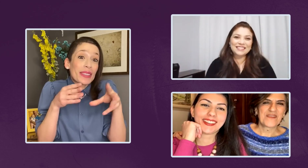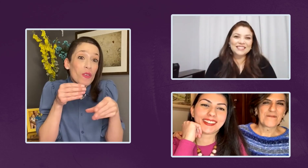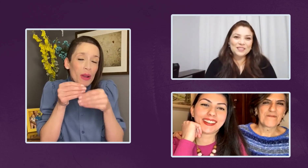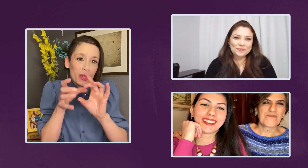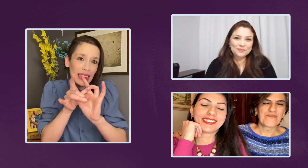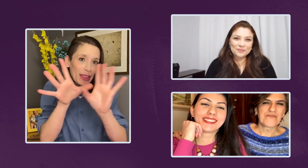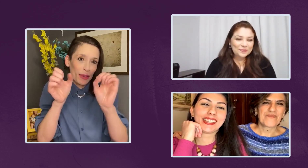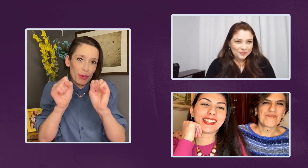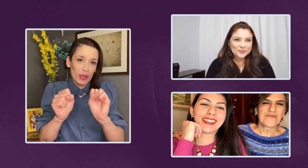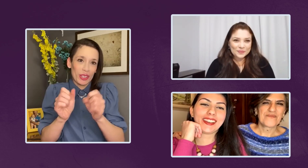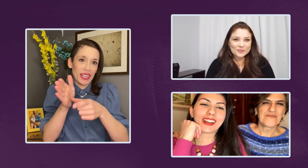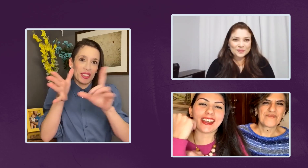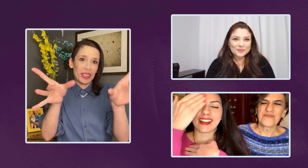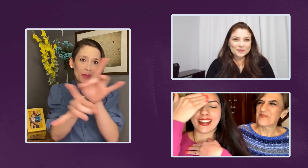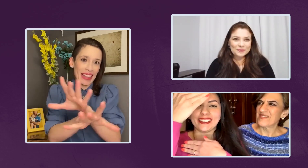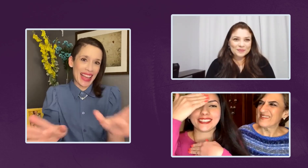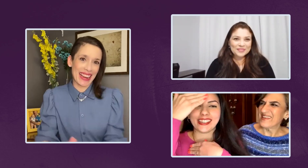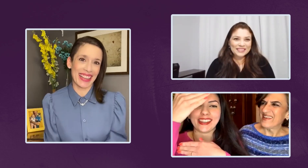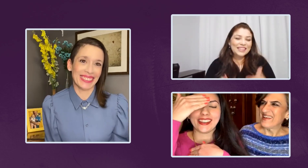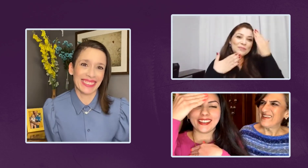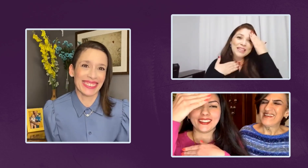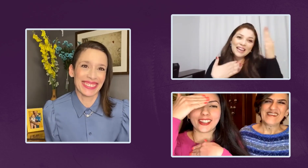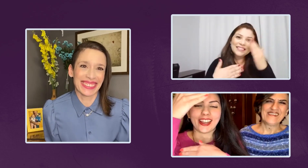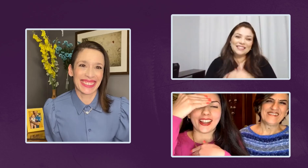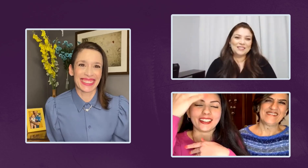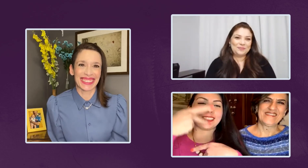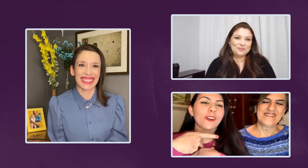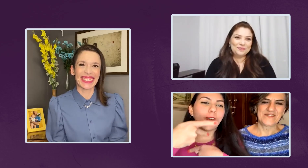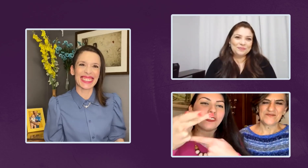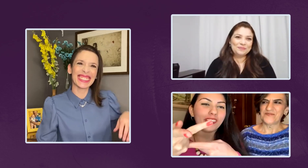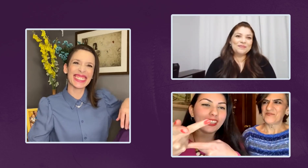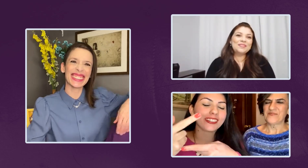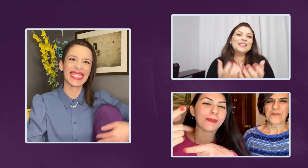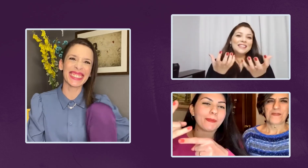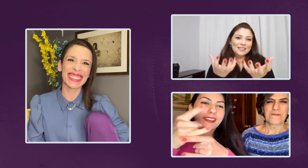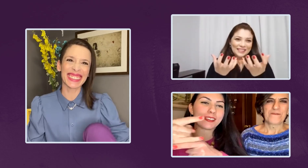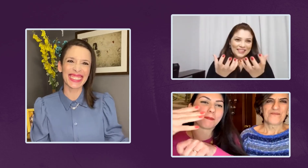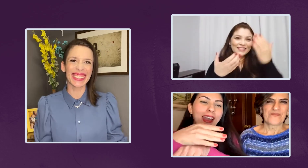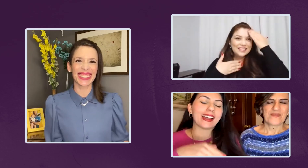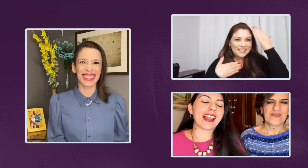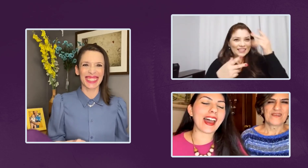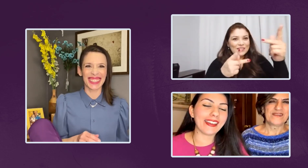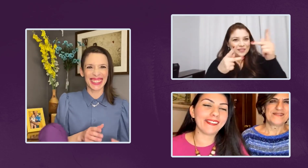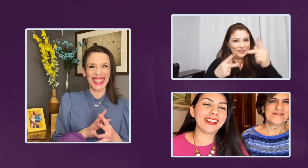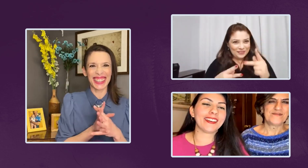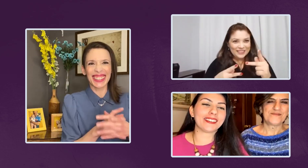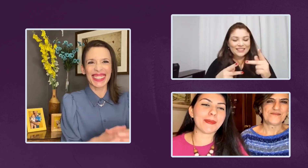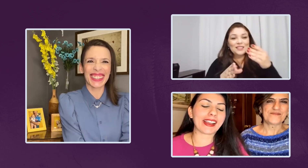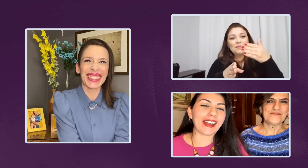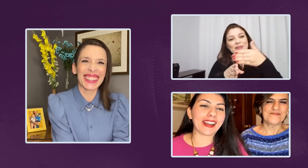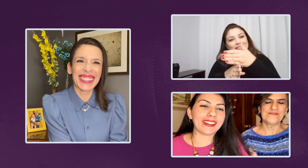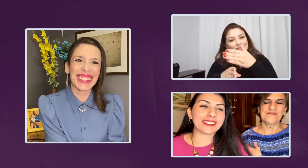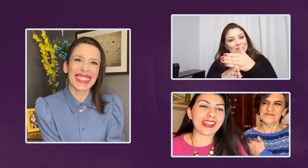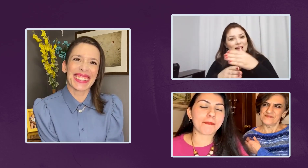falar mais alguma coisa, livre, sim, pode, antes de terminar. eu quero agradecer o convite para participar da live.